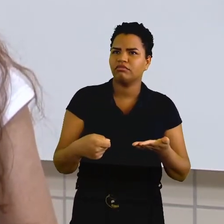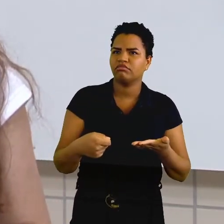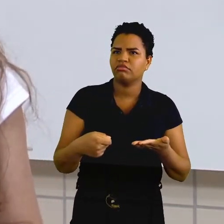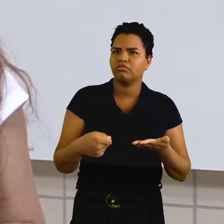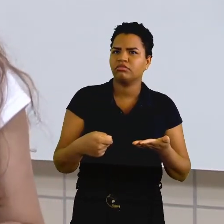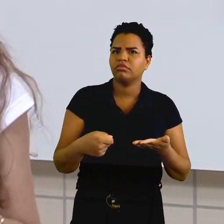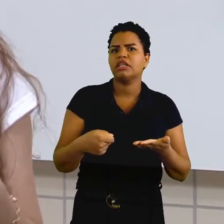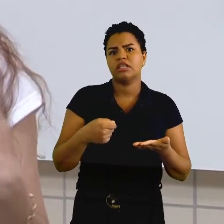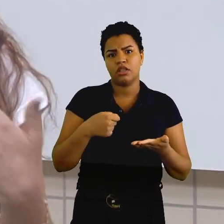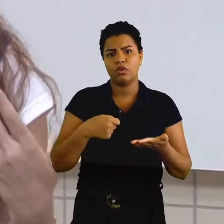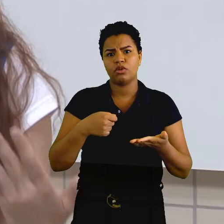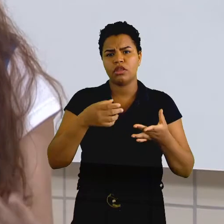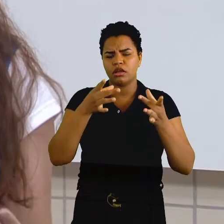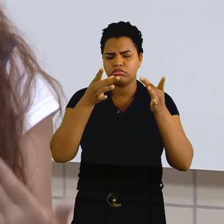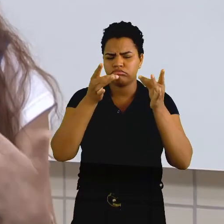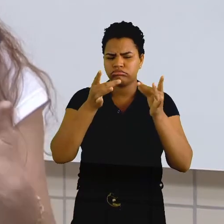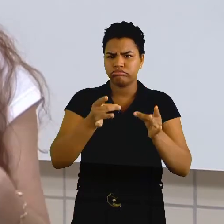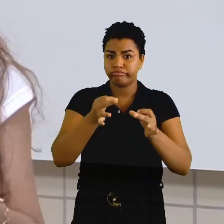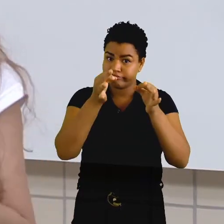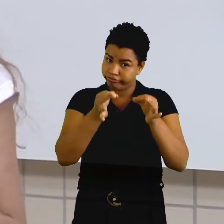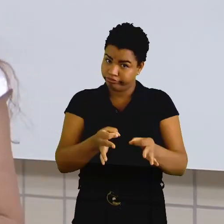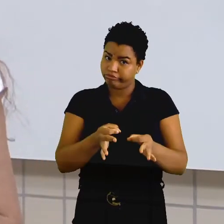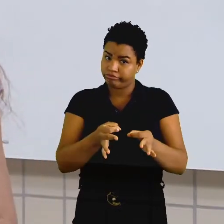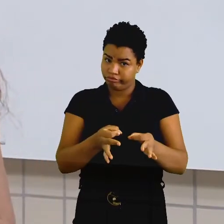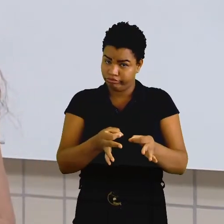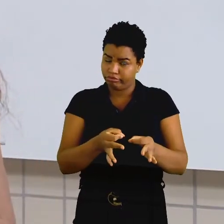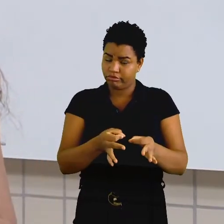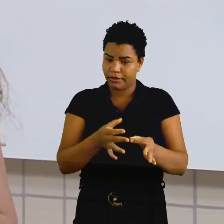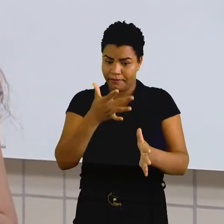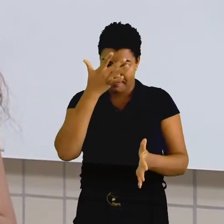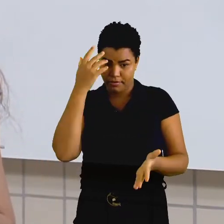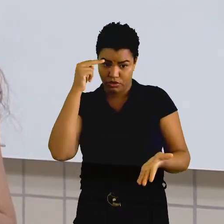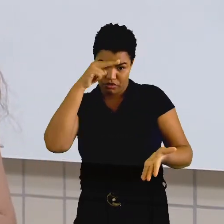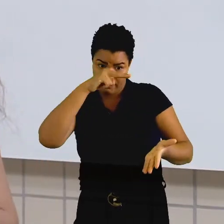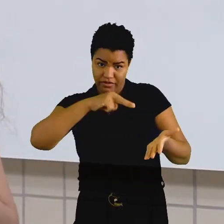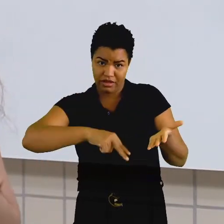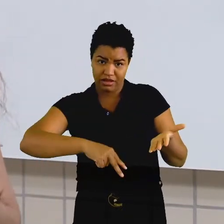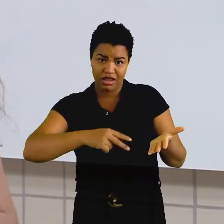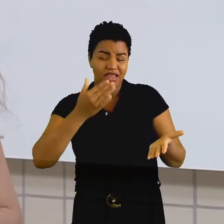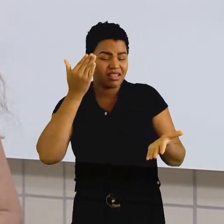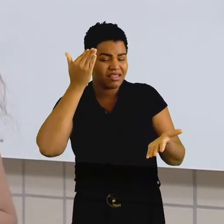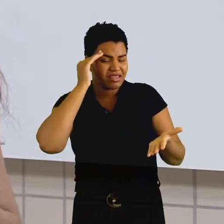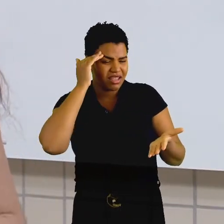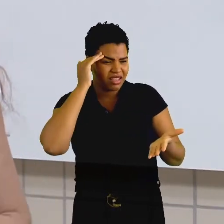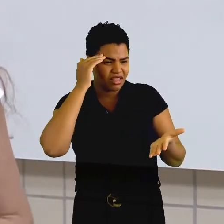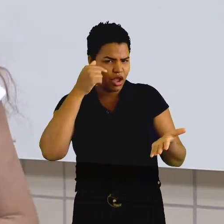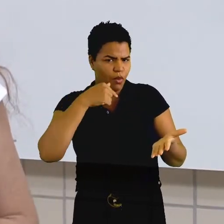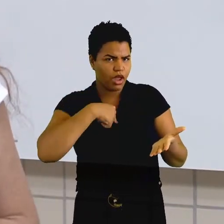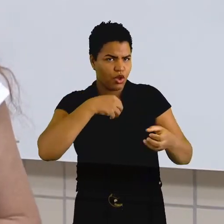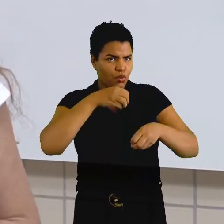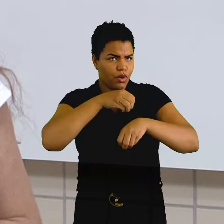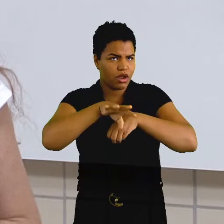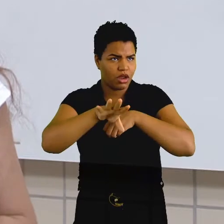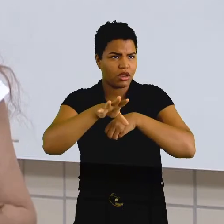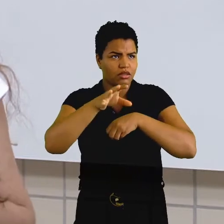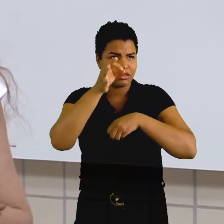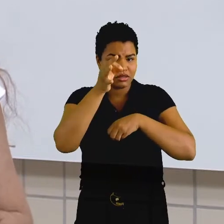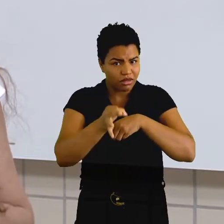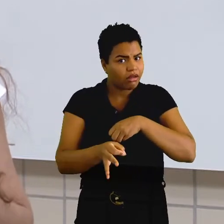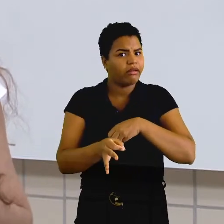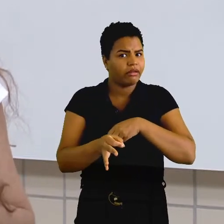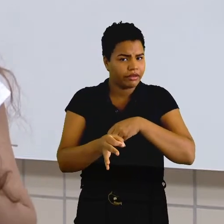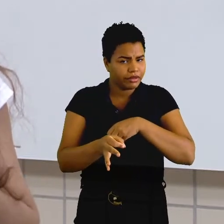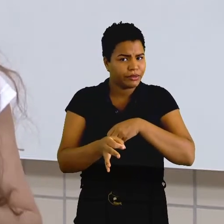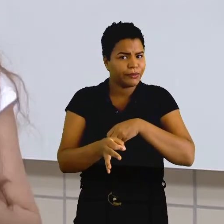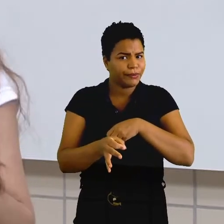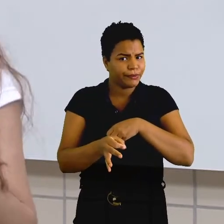dito? A outra pessoa que vai ler o meu texto está entendendo o que eu quero realmente dizer? Lembre